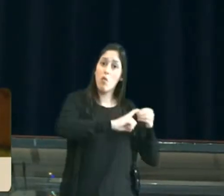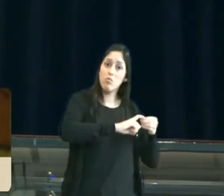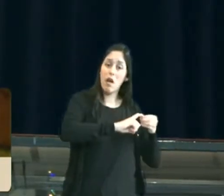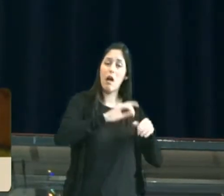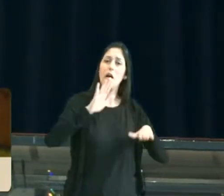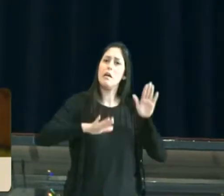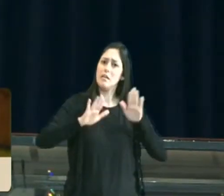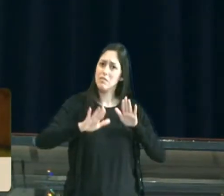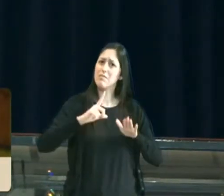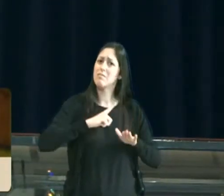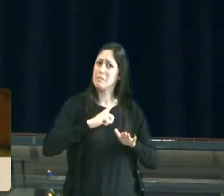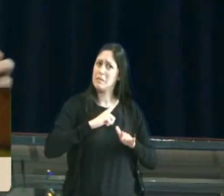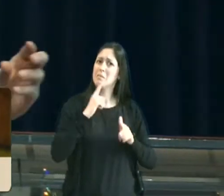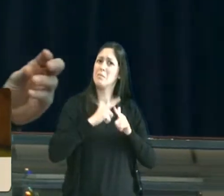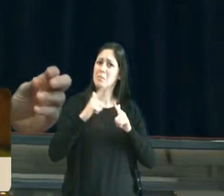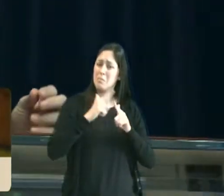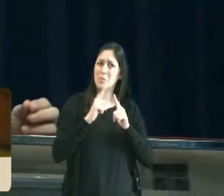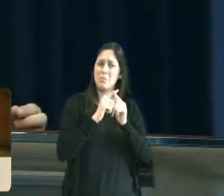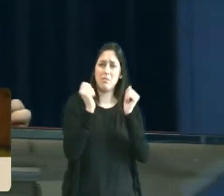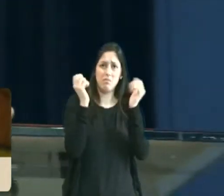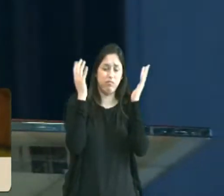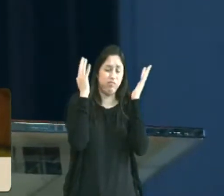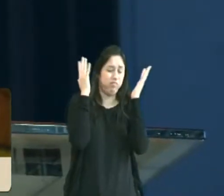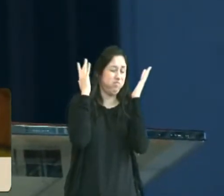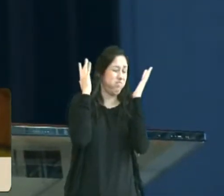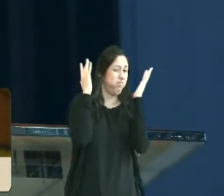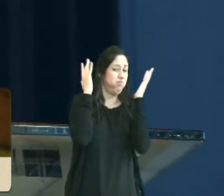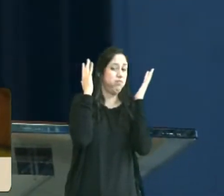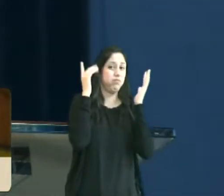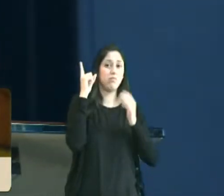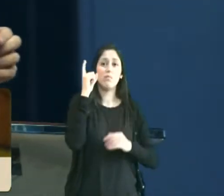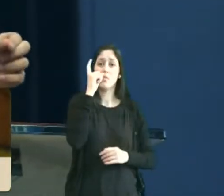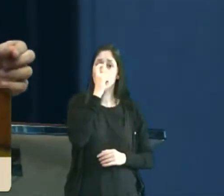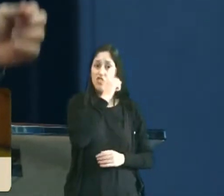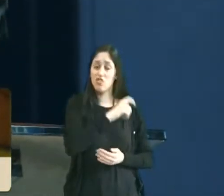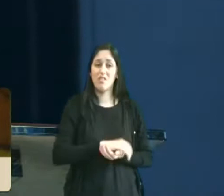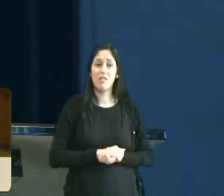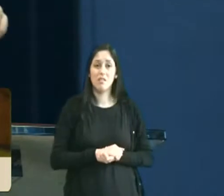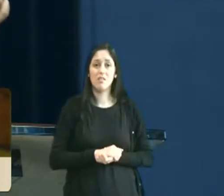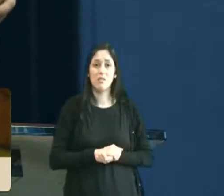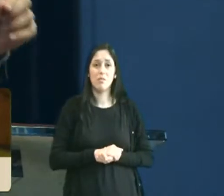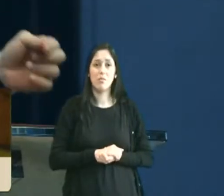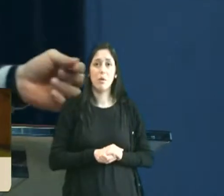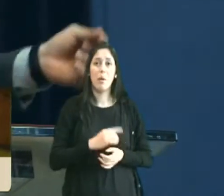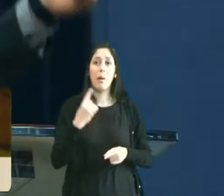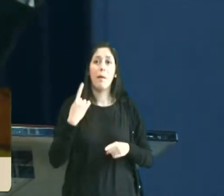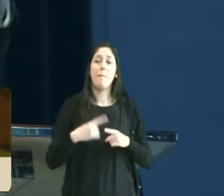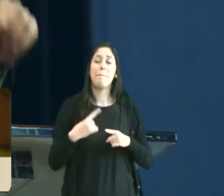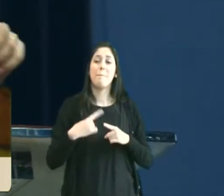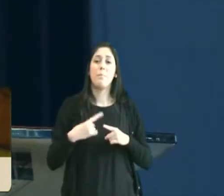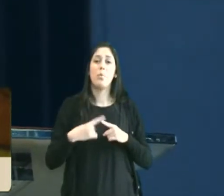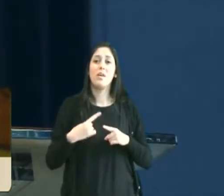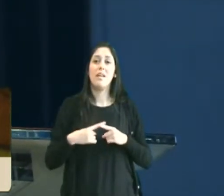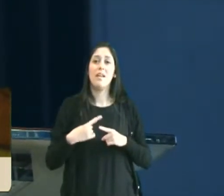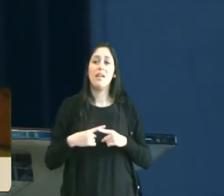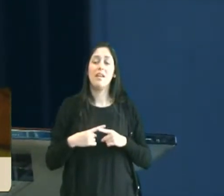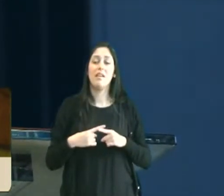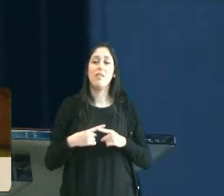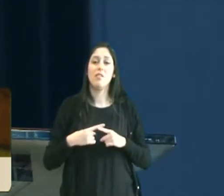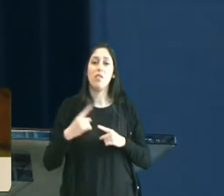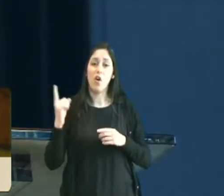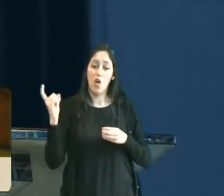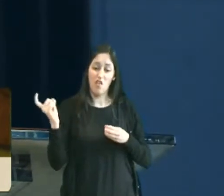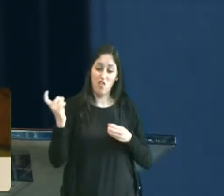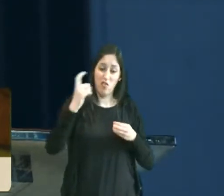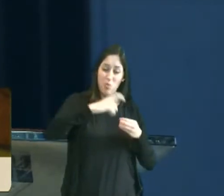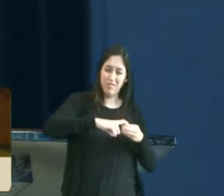pressões. Porque a volta, o retorno, o recomeço,